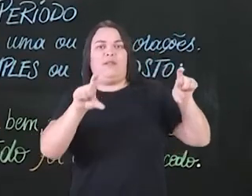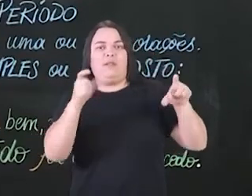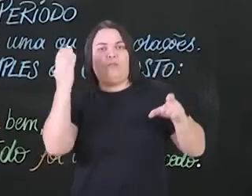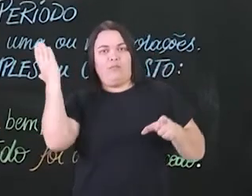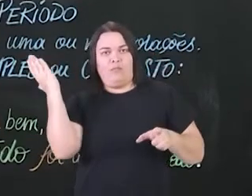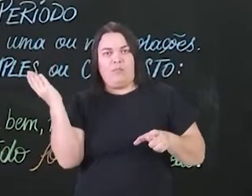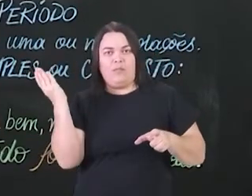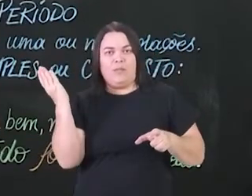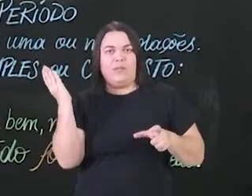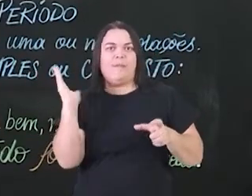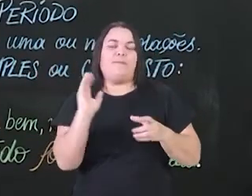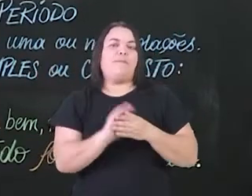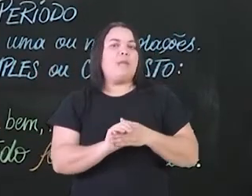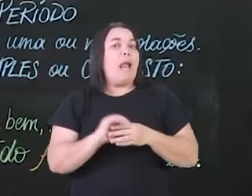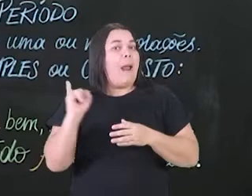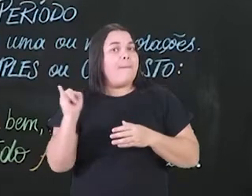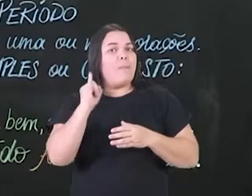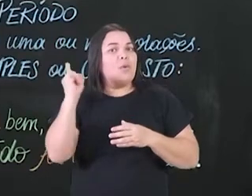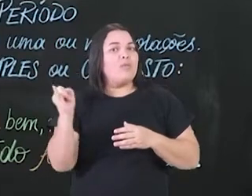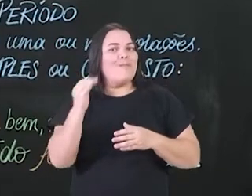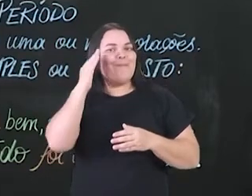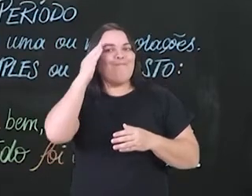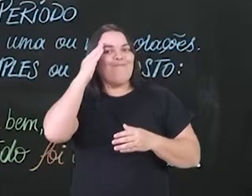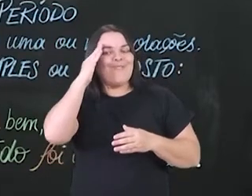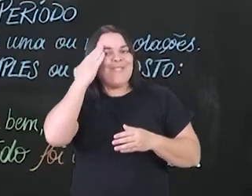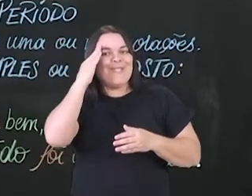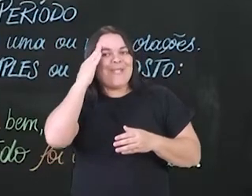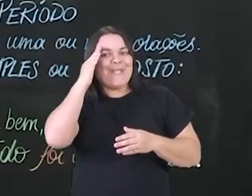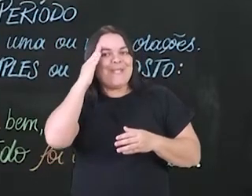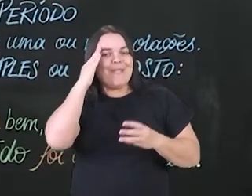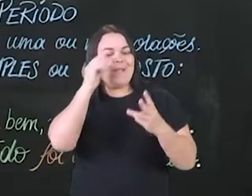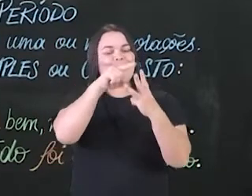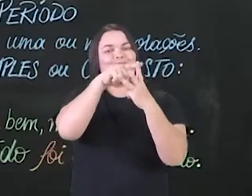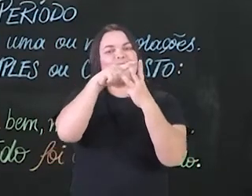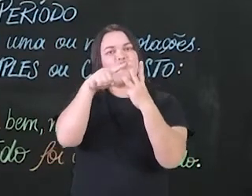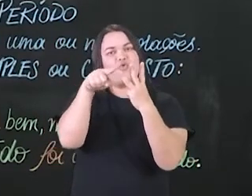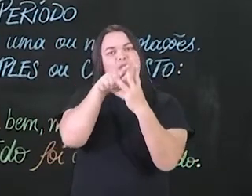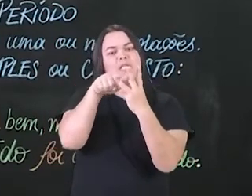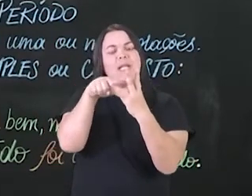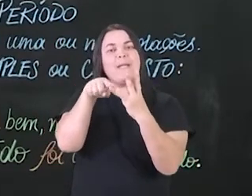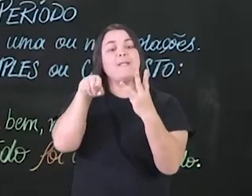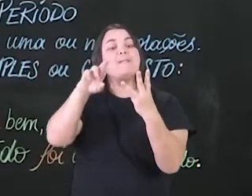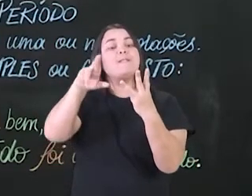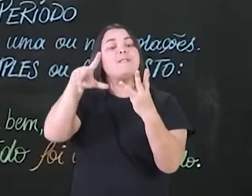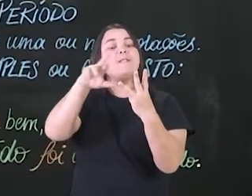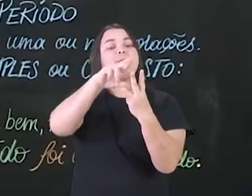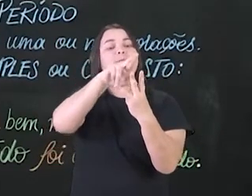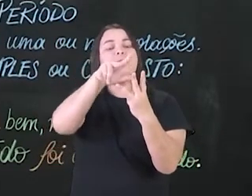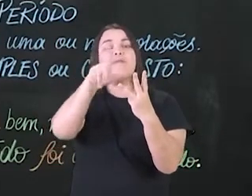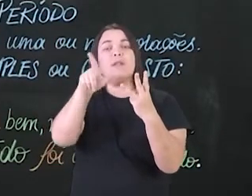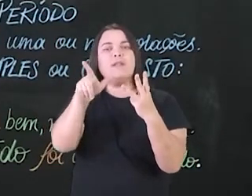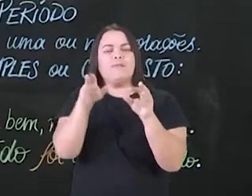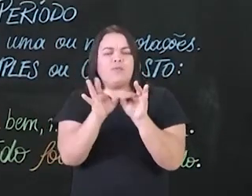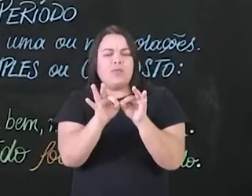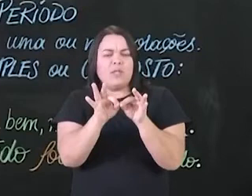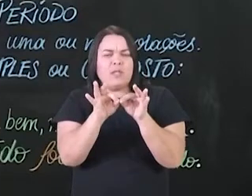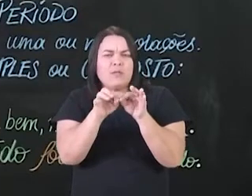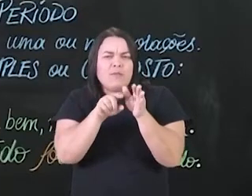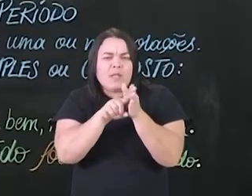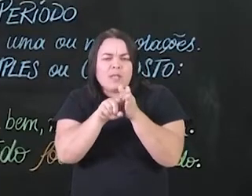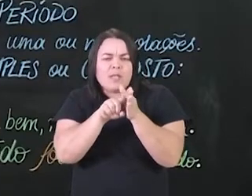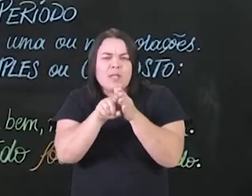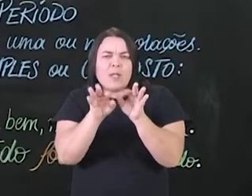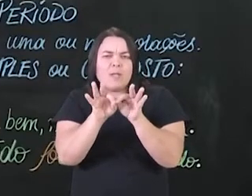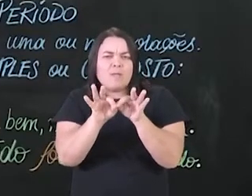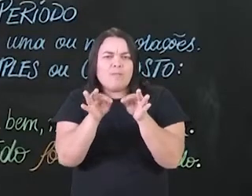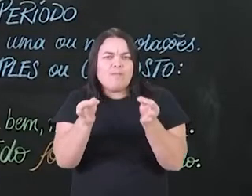faça a distinção entre esses três elementos, especialmente quando a gente estiver realizando uma análise sintática, uma análise combinatória